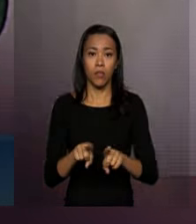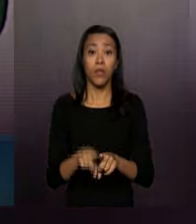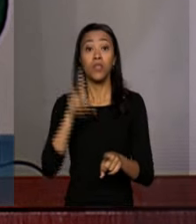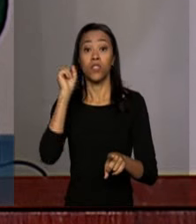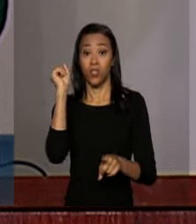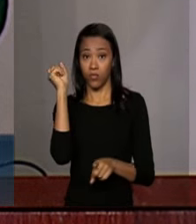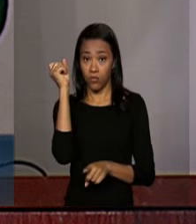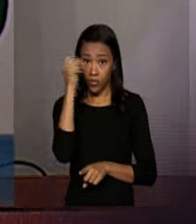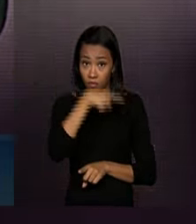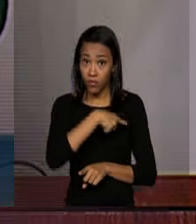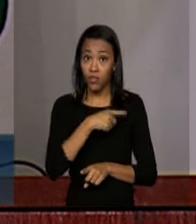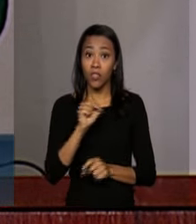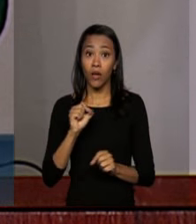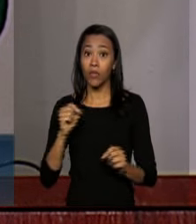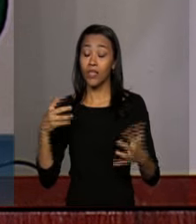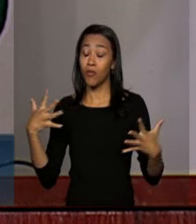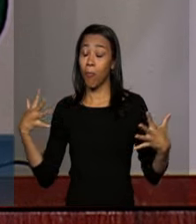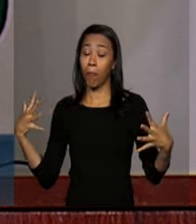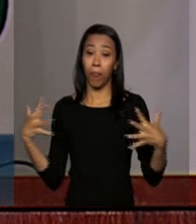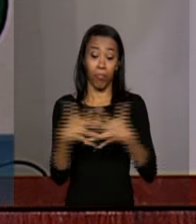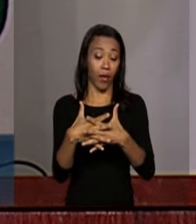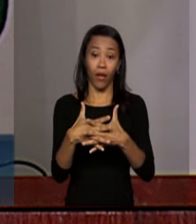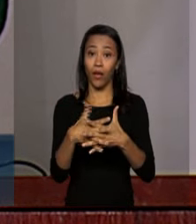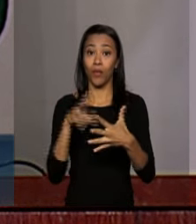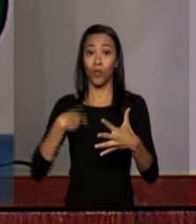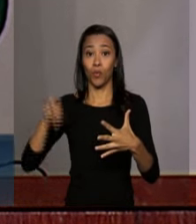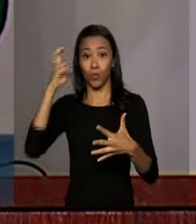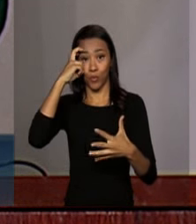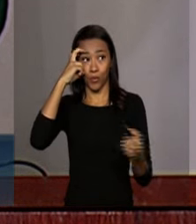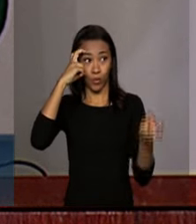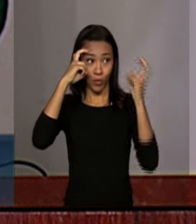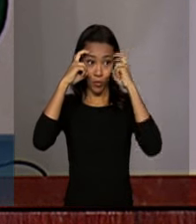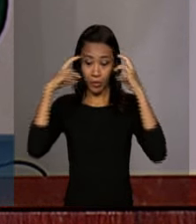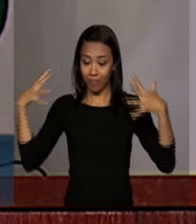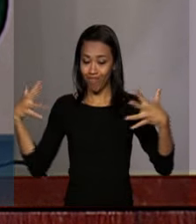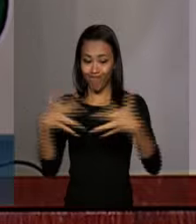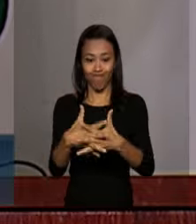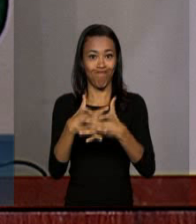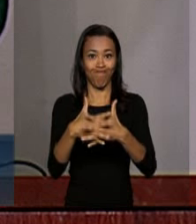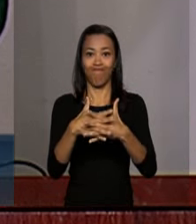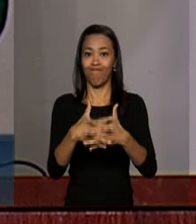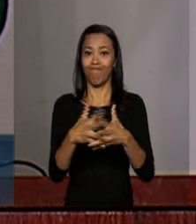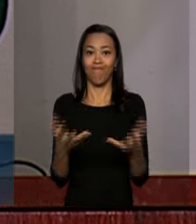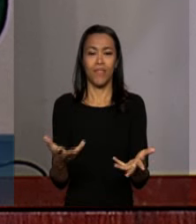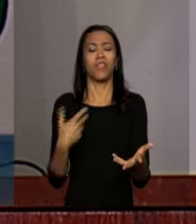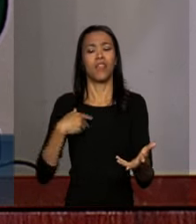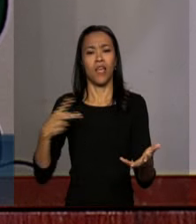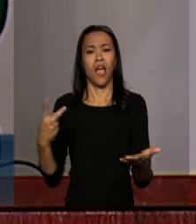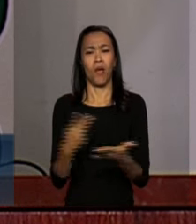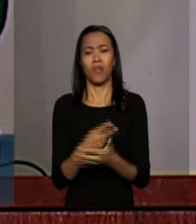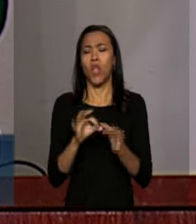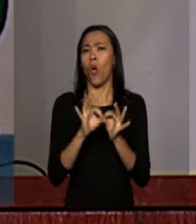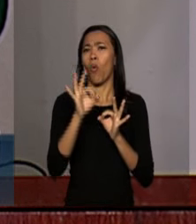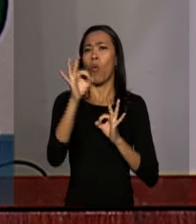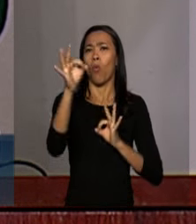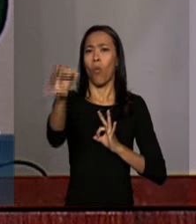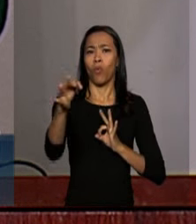dificuldades resultantes do choque cultural que o alto exílio impõe a todos aqueles que permanecem longos períodos longe de